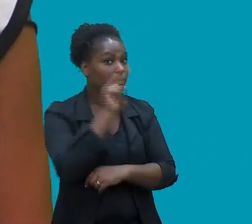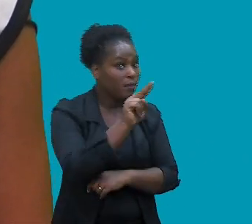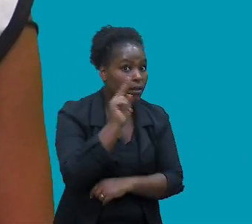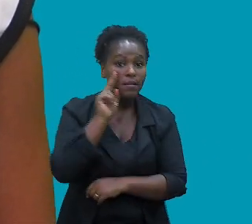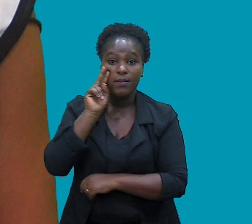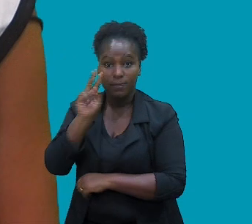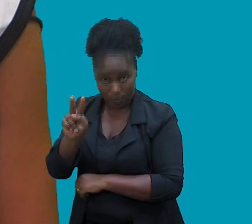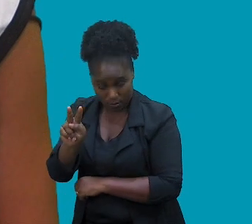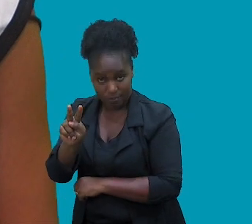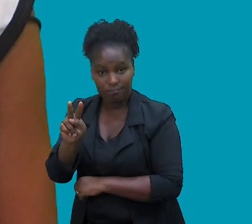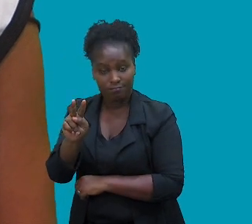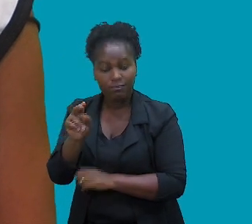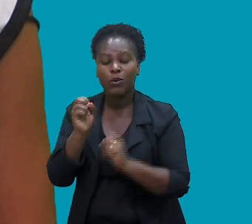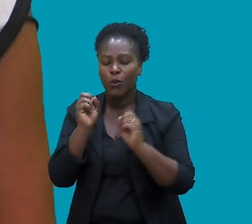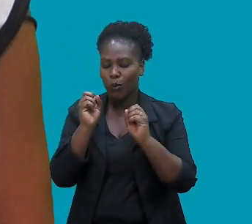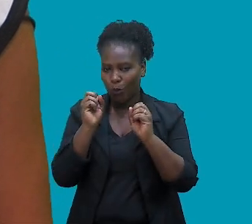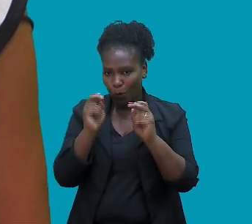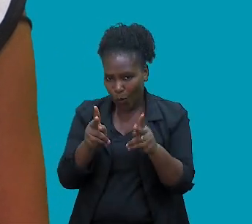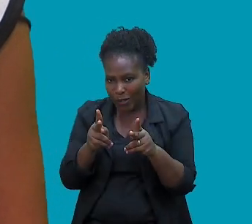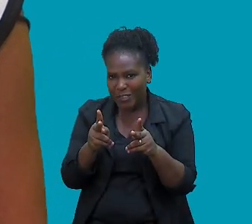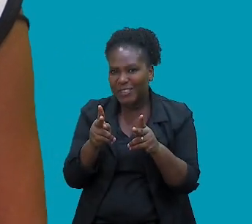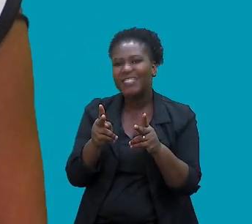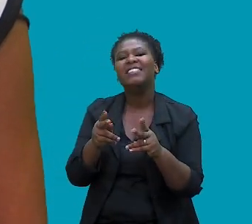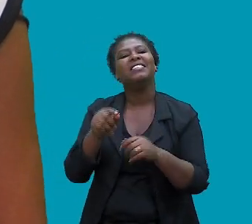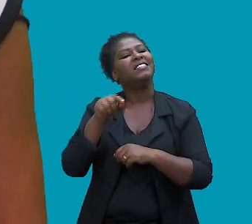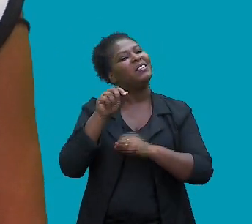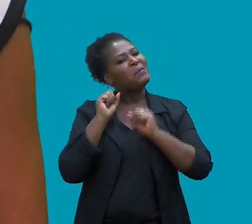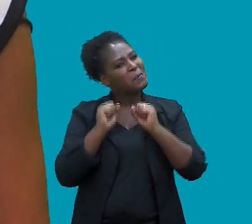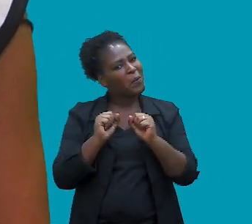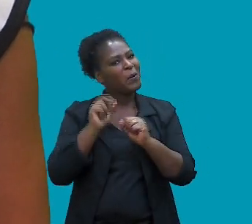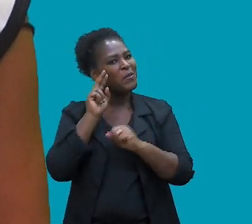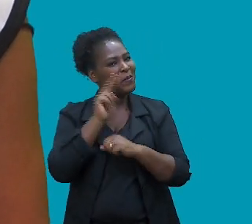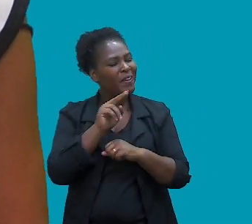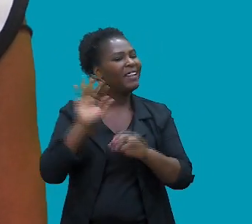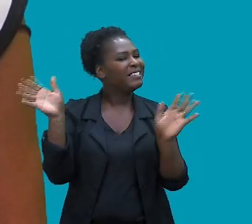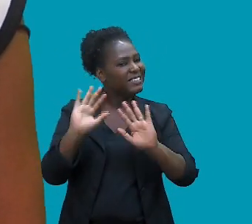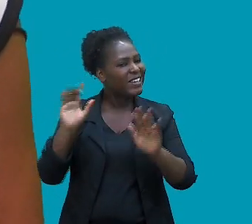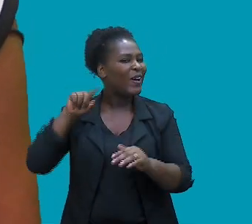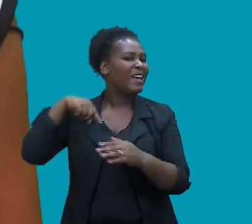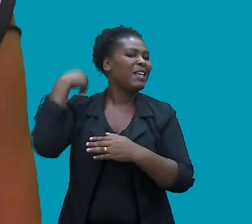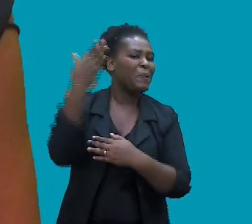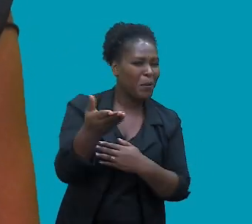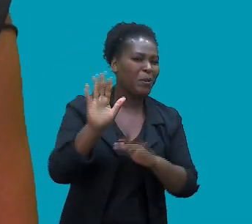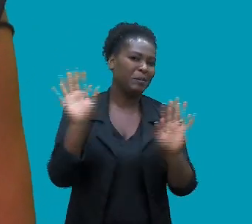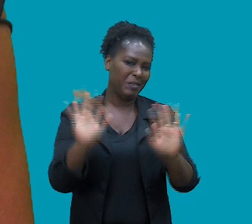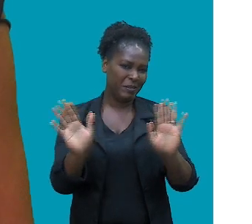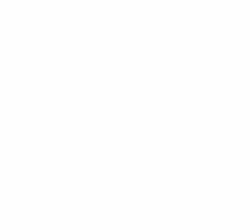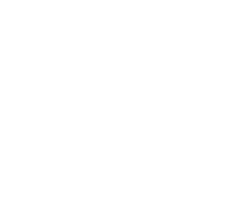13.2 e em nossas redes sociais. Até a próxima!